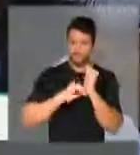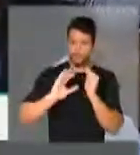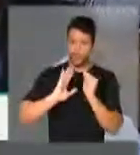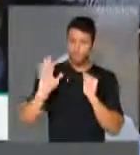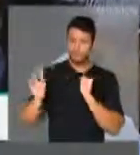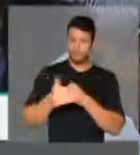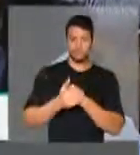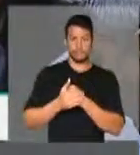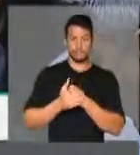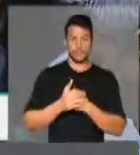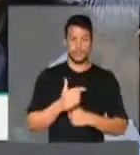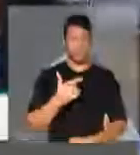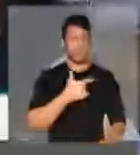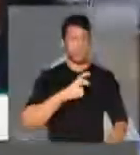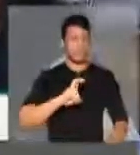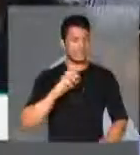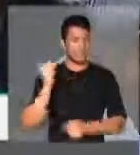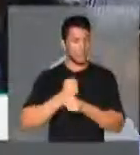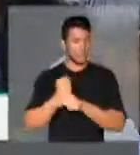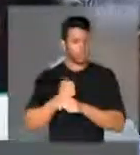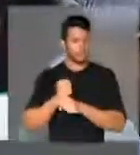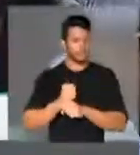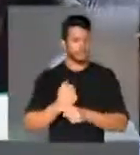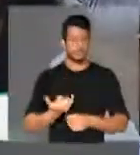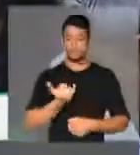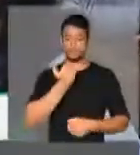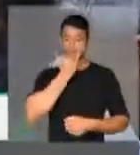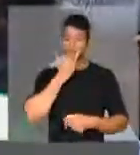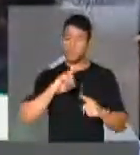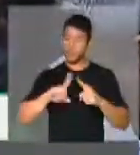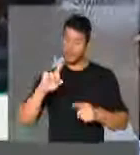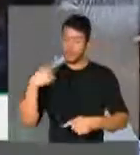por até 25 anos. E é papel do Congresso